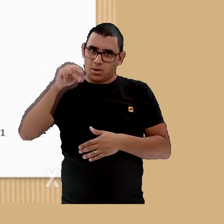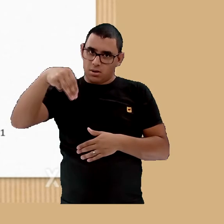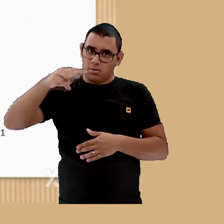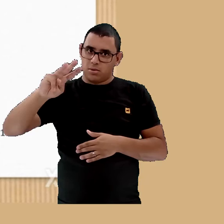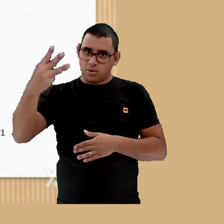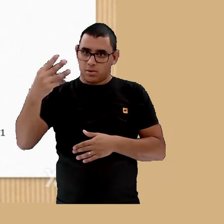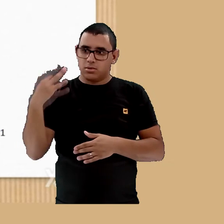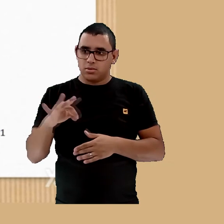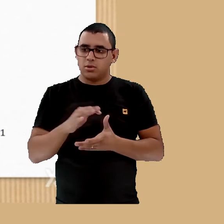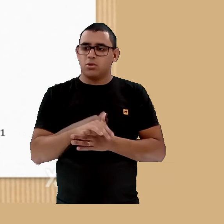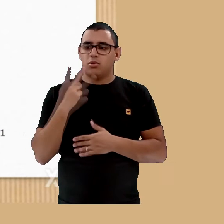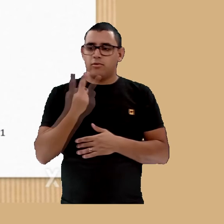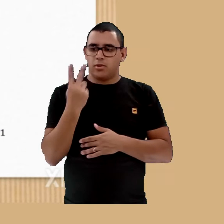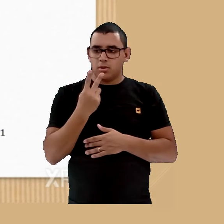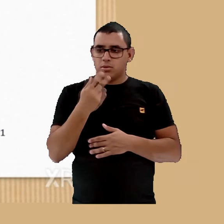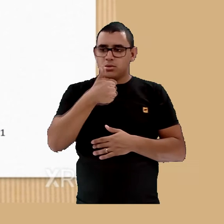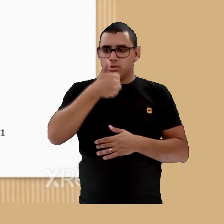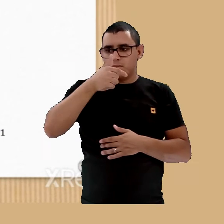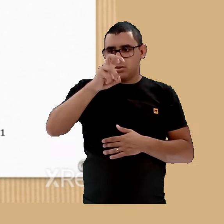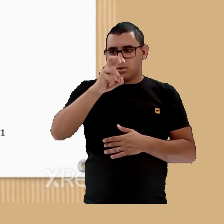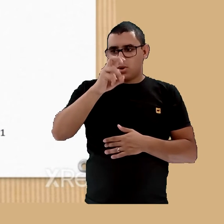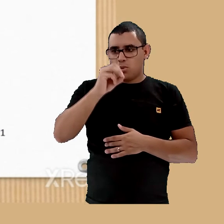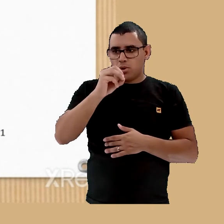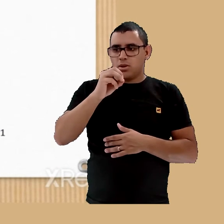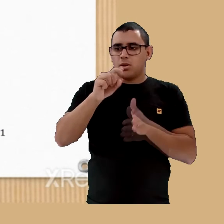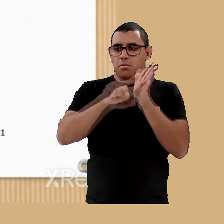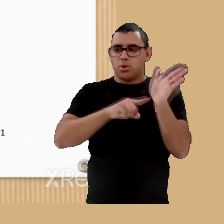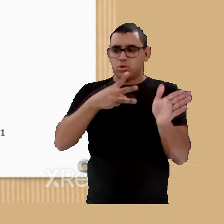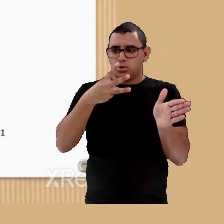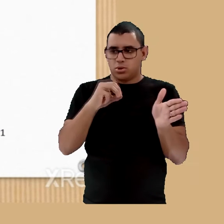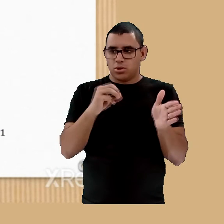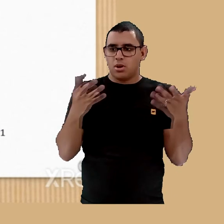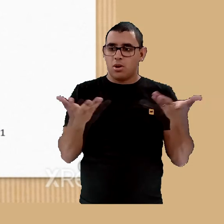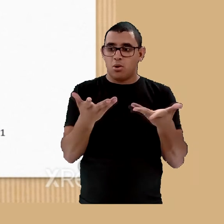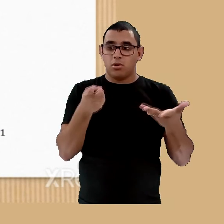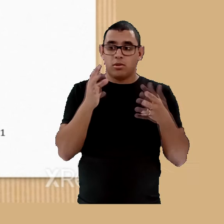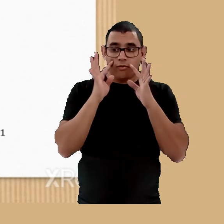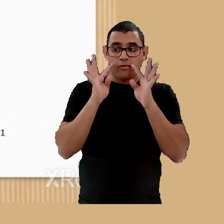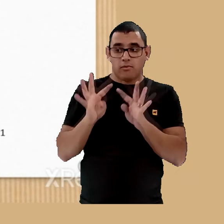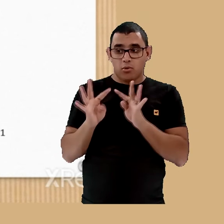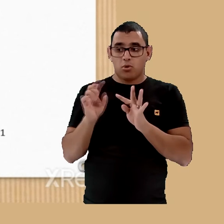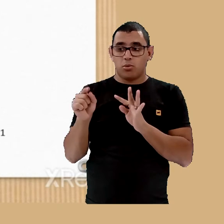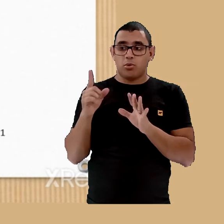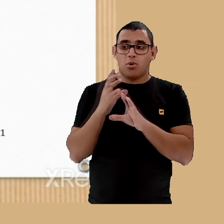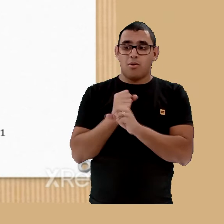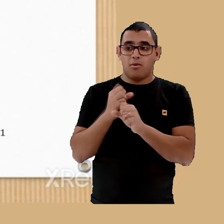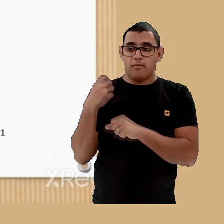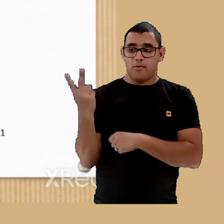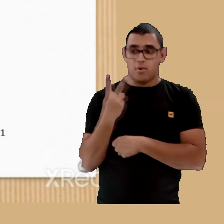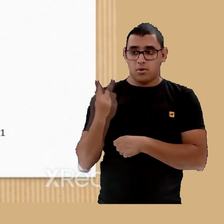de 150 menos 30, 120 graus Celsius. E agora, eu quero que vocês observem esse